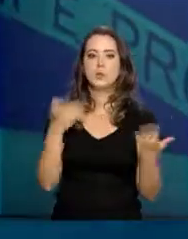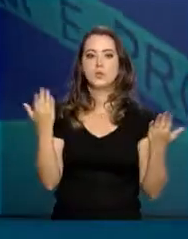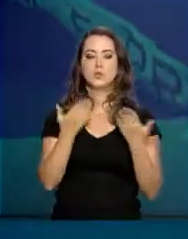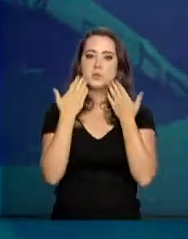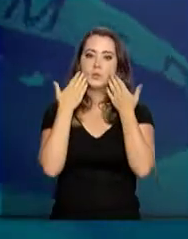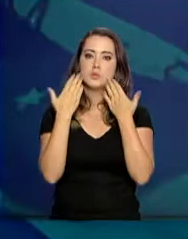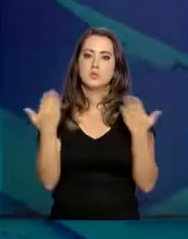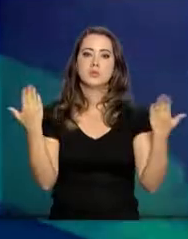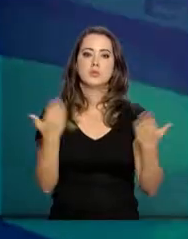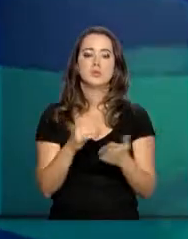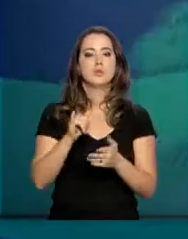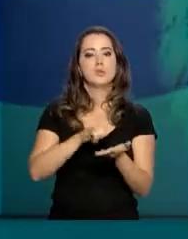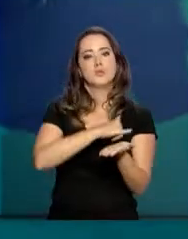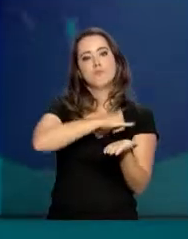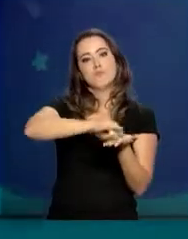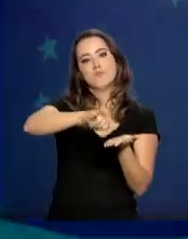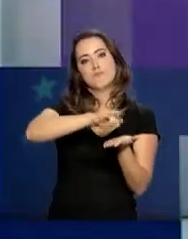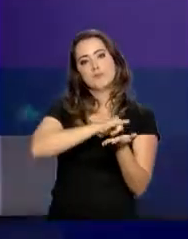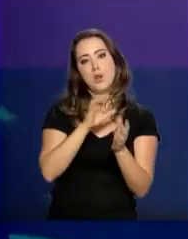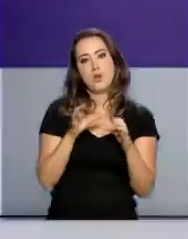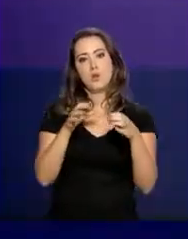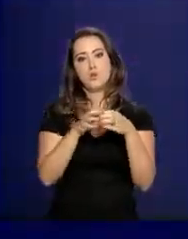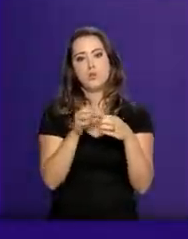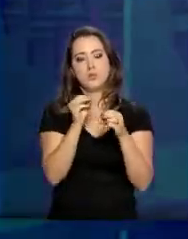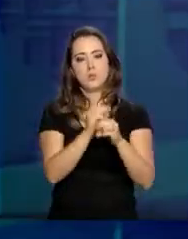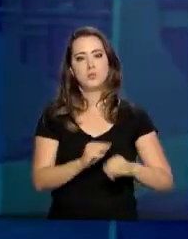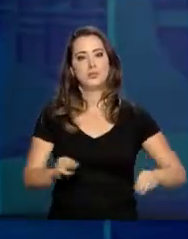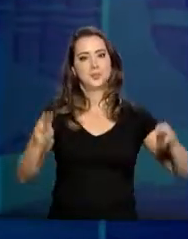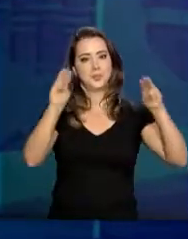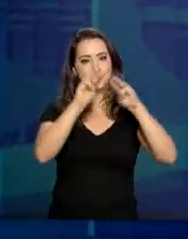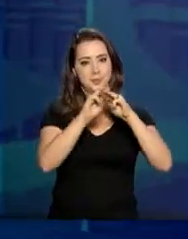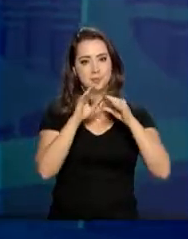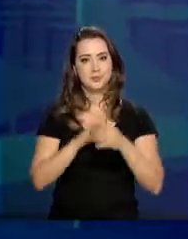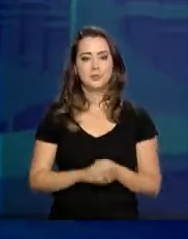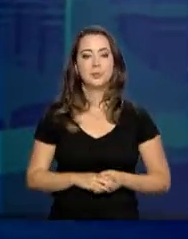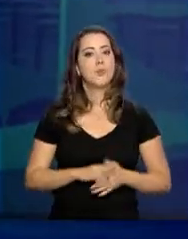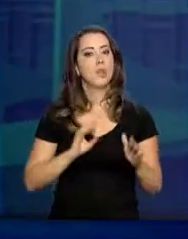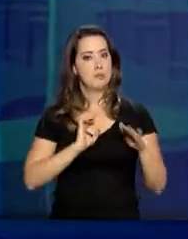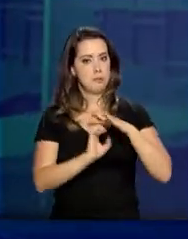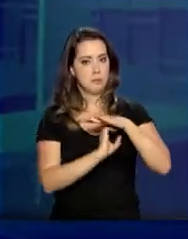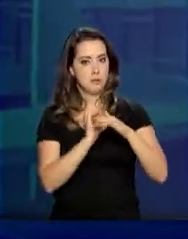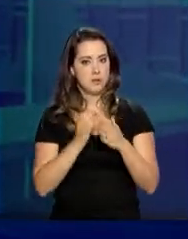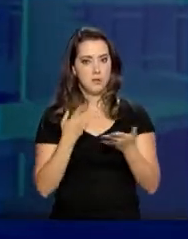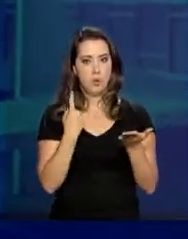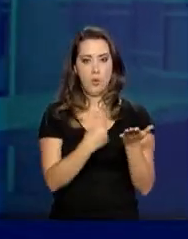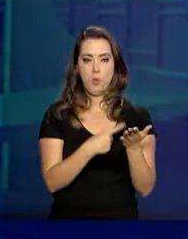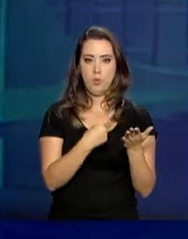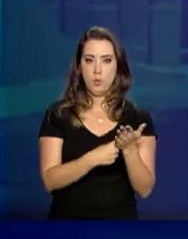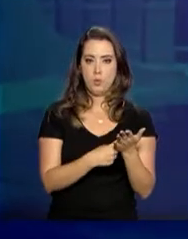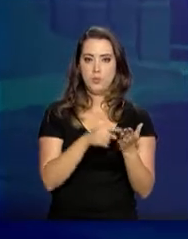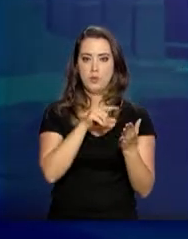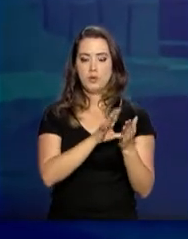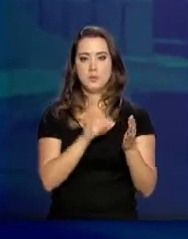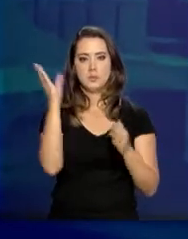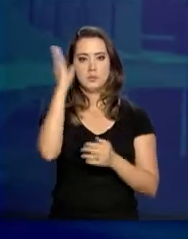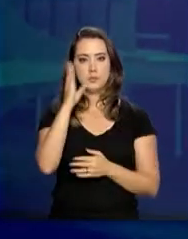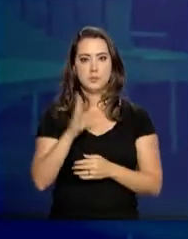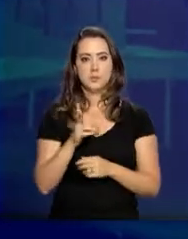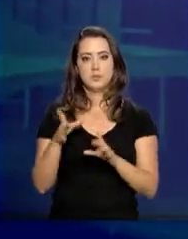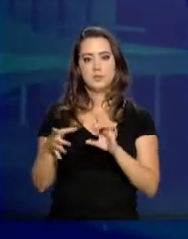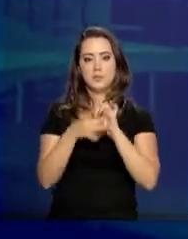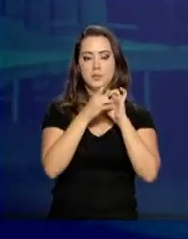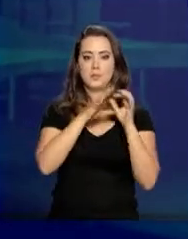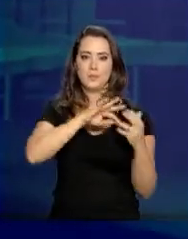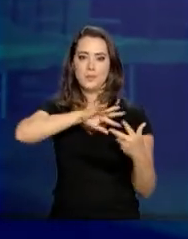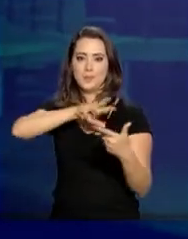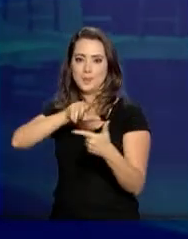sustentável foram apresentados hoje em Nova York, durante a Assembleia Geral das Nações Unidas. Essas empresas fazem parte da Rede Brasil do